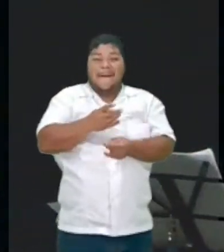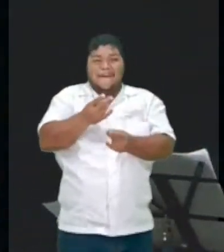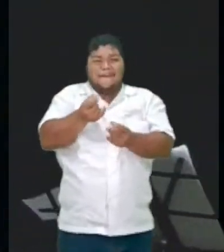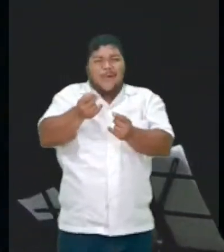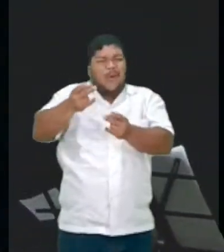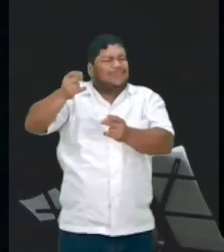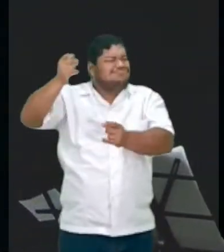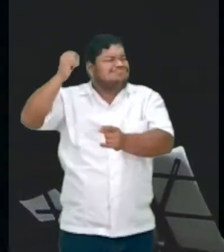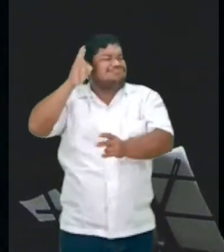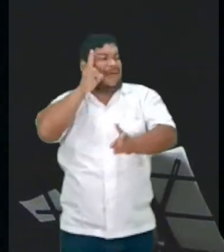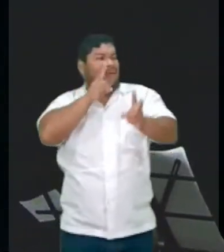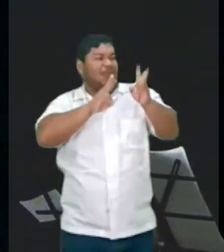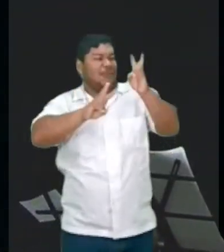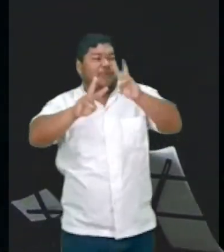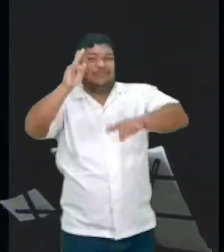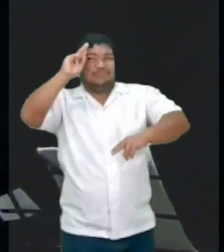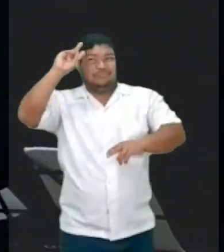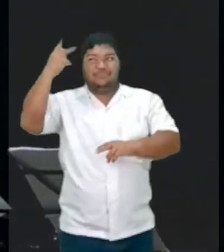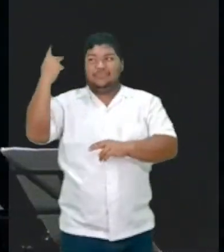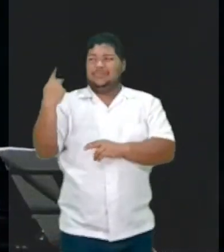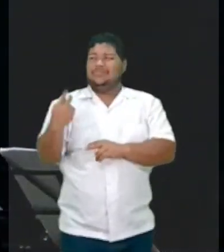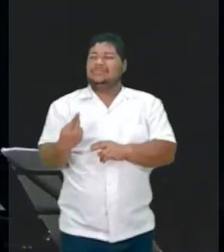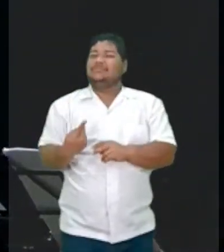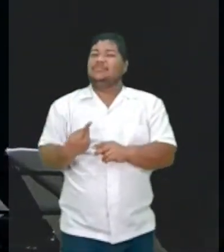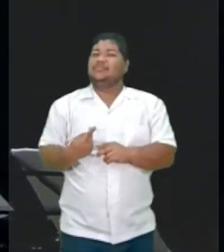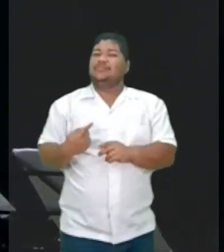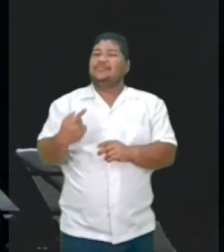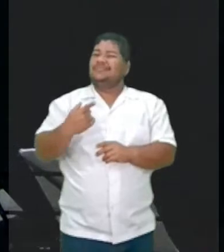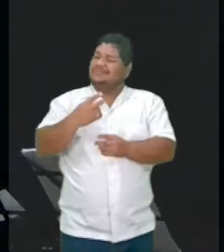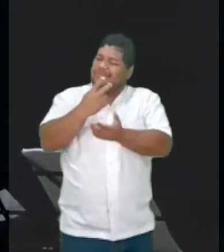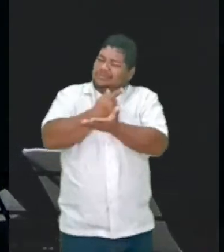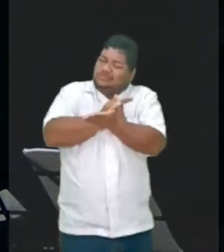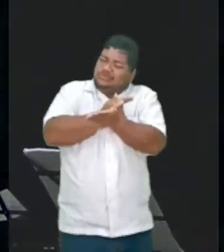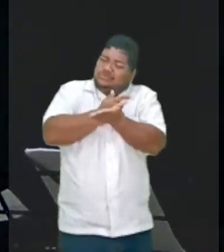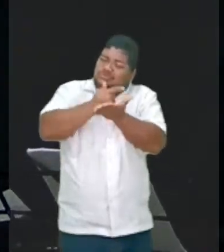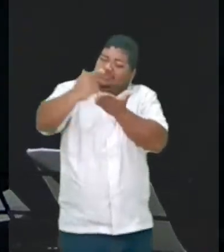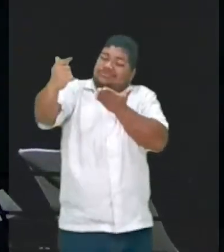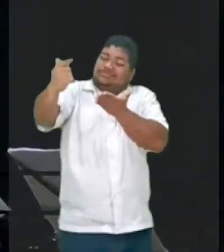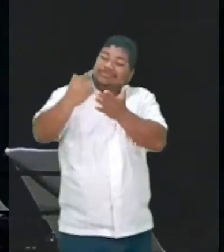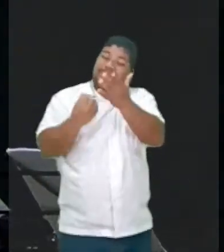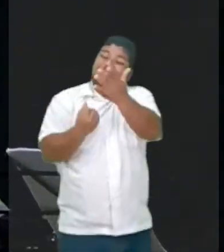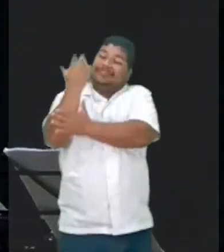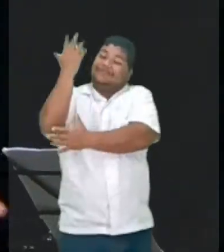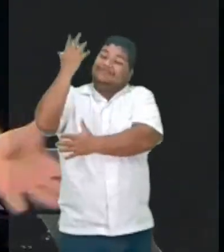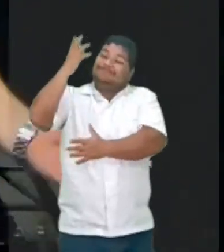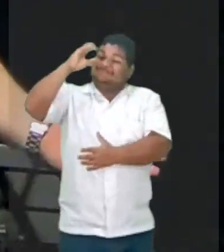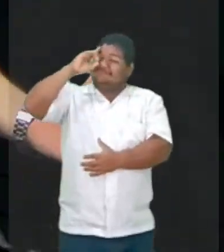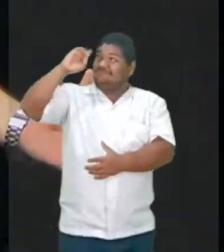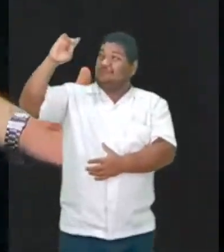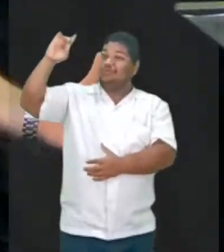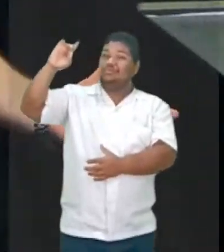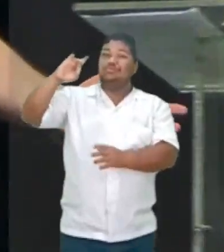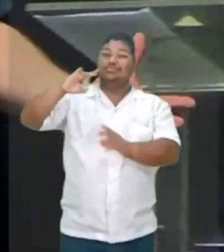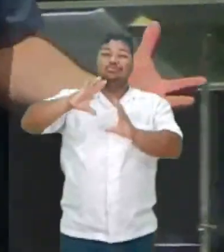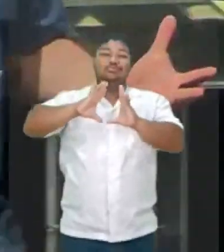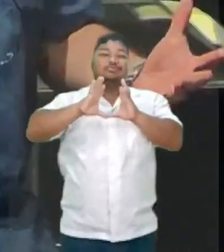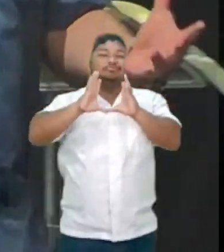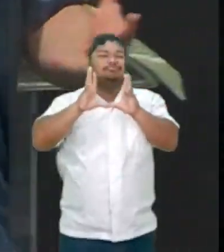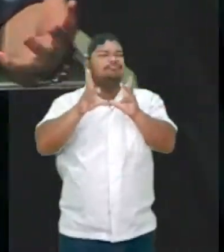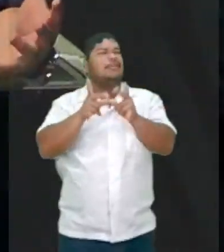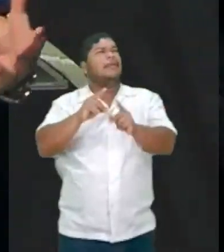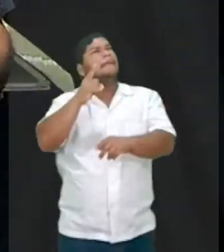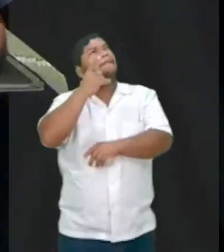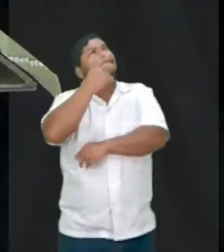olhávamos para as histórias do livro de Gênesis, da criação de todas as coisas, e nós ficávamos